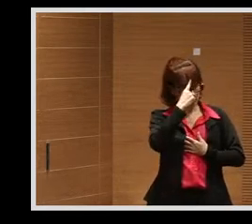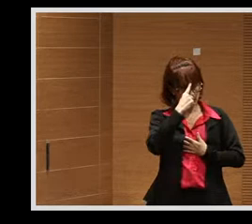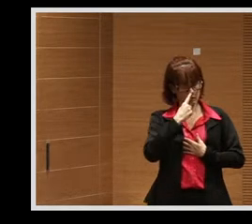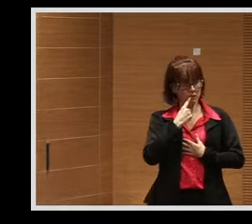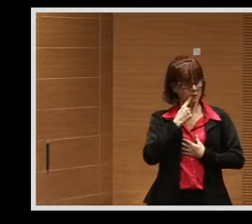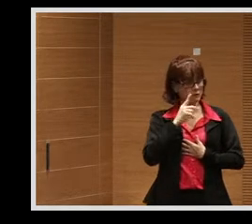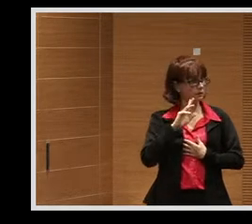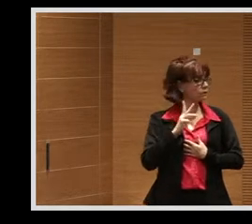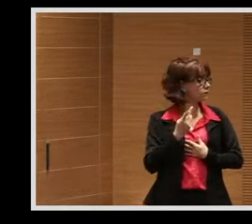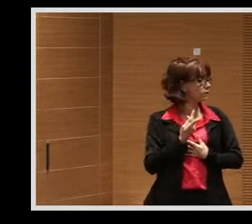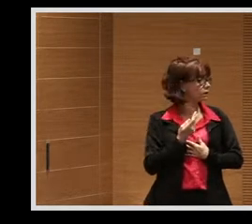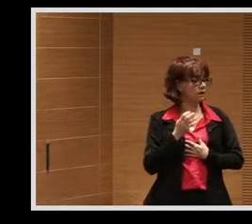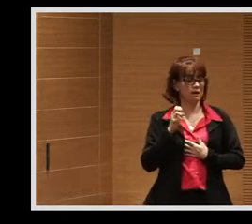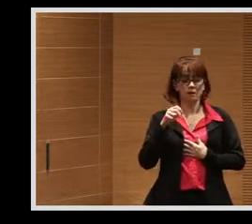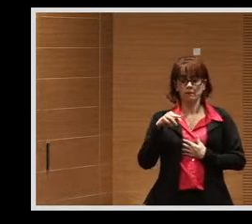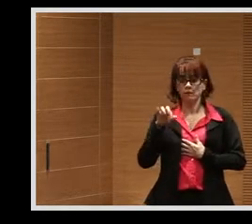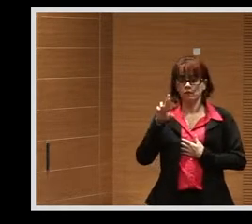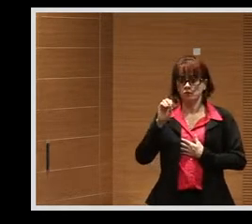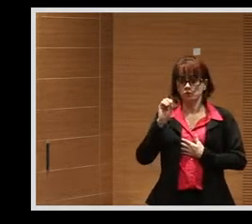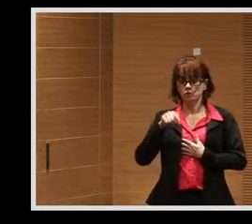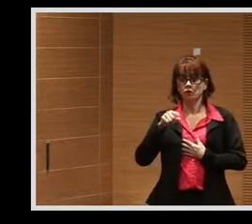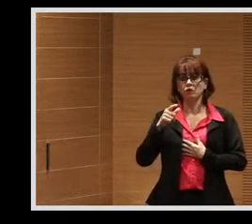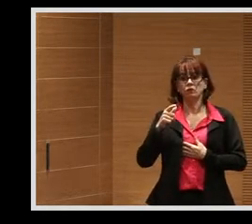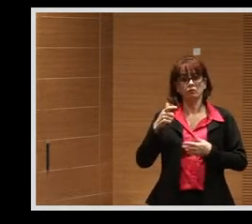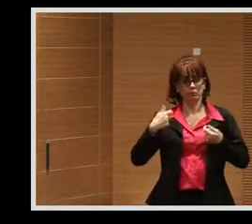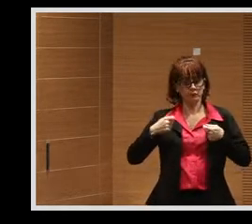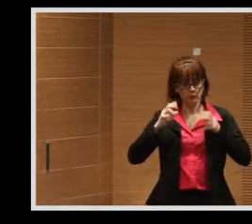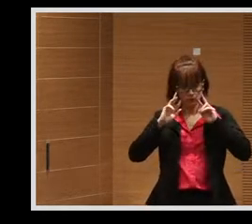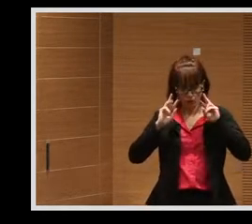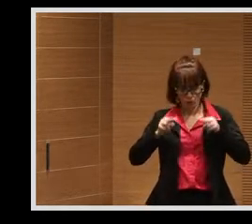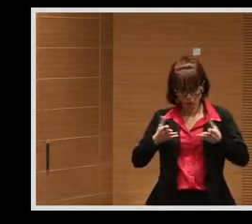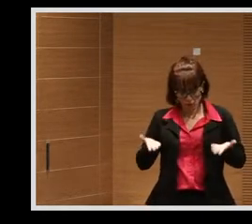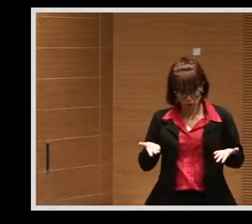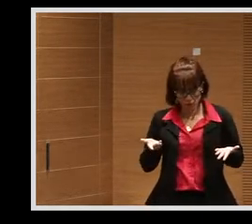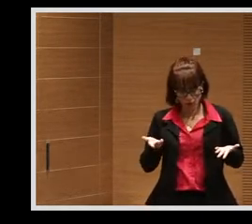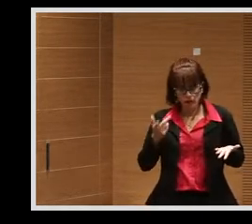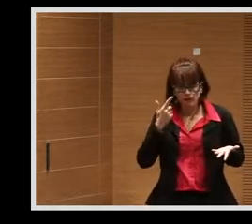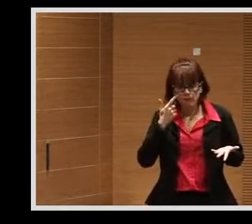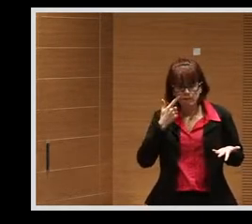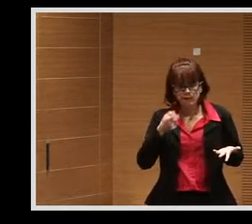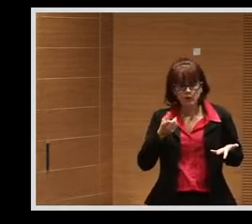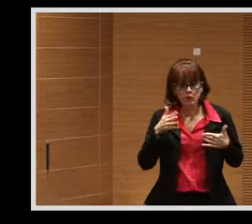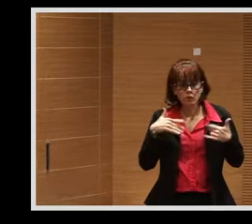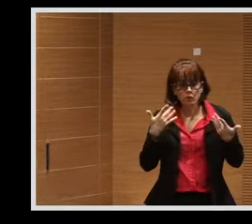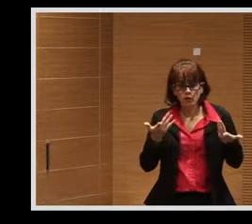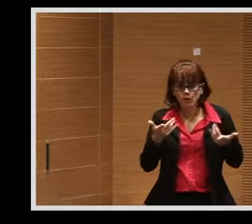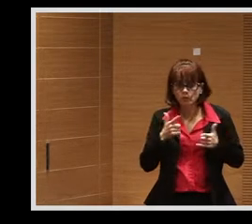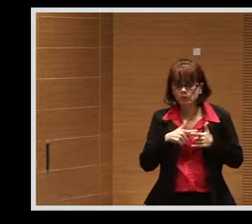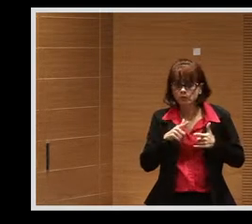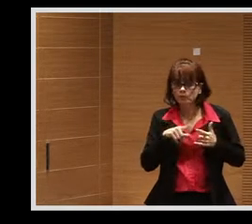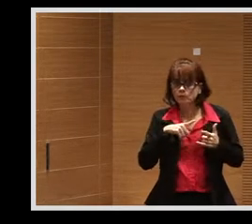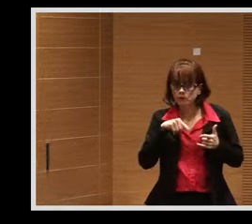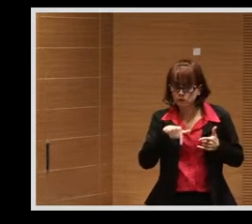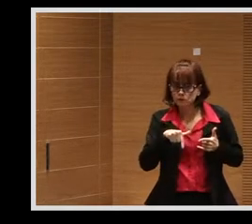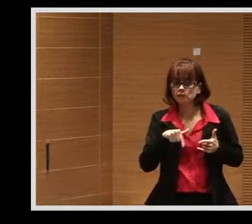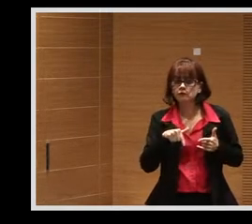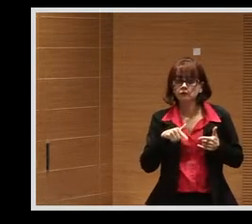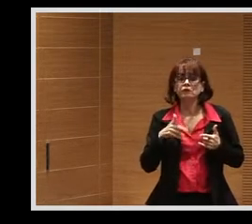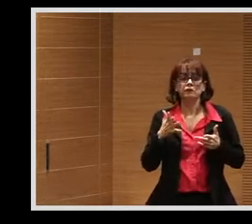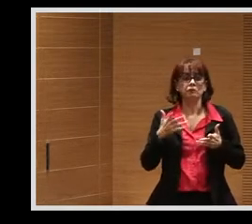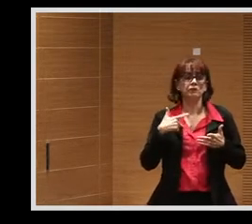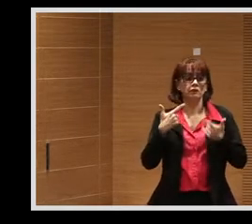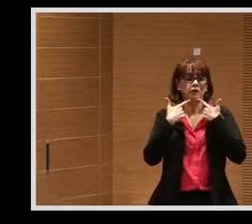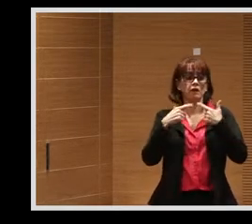Merri, da gente problematizar esse lugar. Né? Os adolescentes têm que falar a língua que a gente gosta de ouvir, que é a língua da psicopatologia,